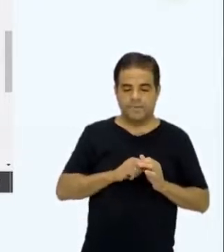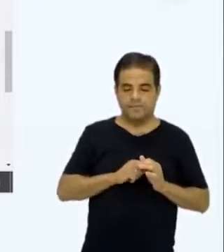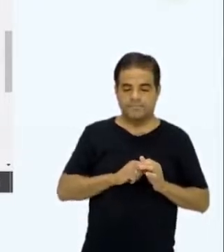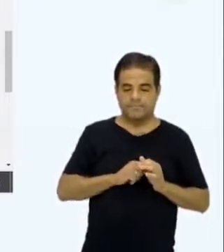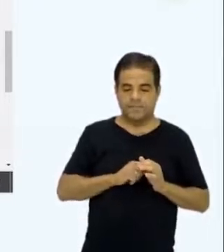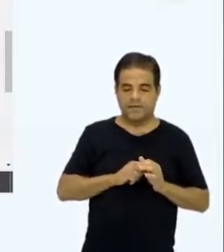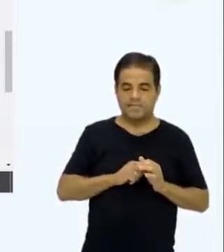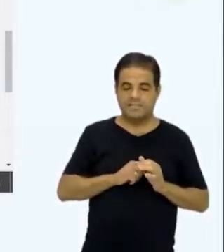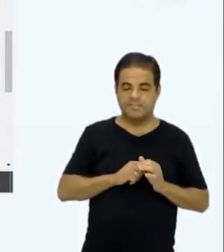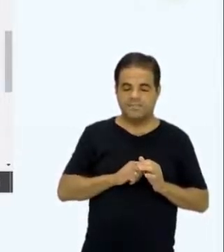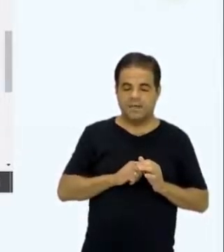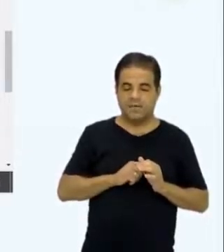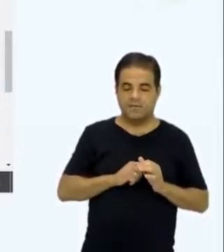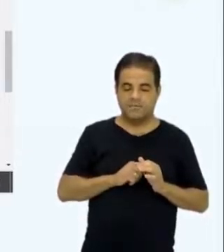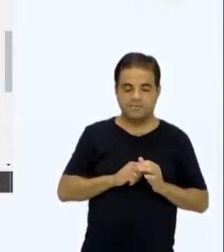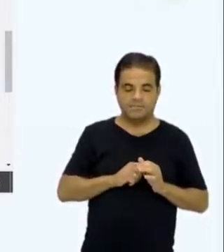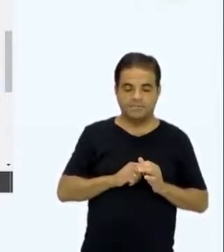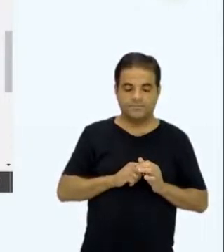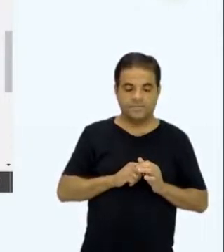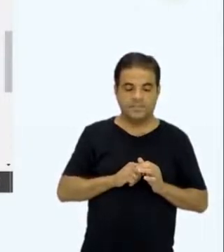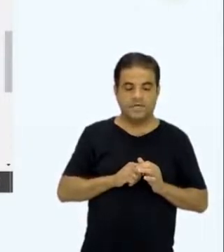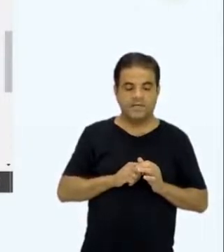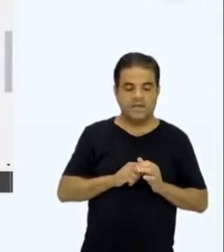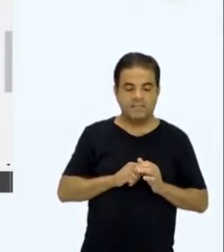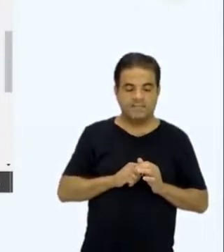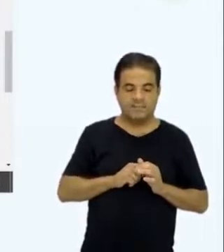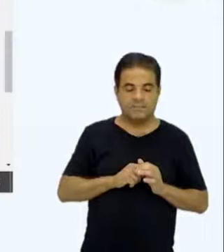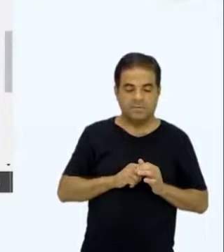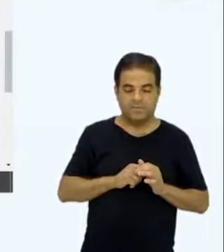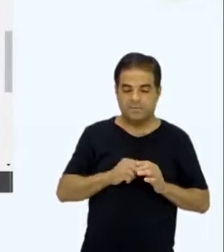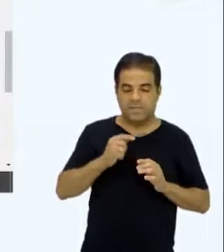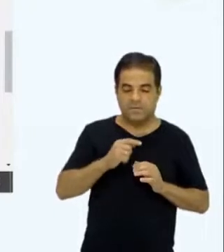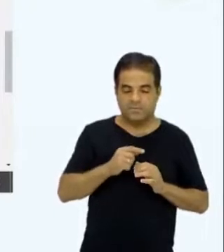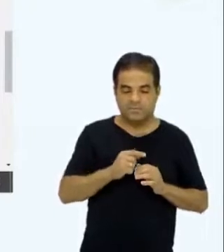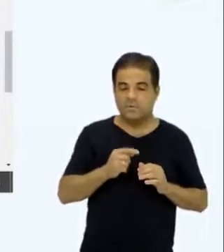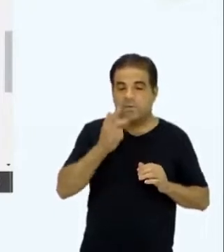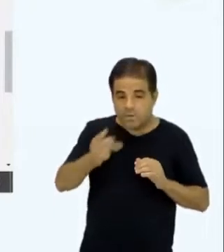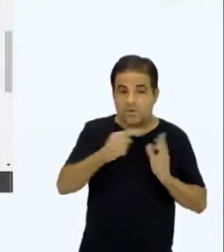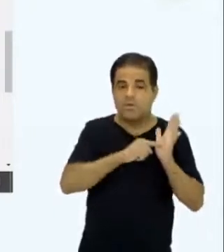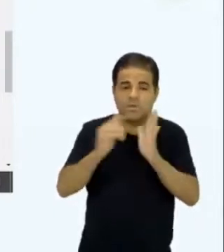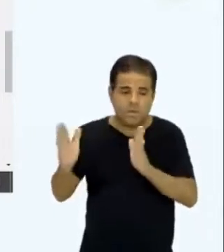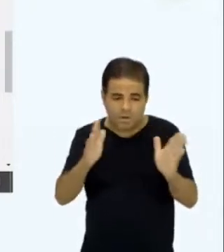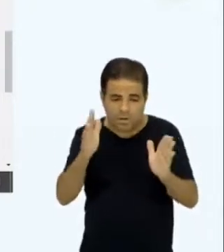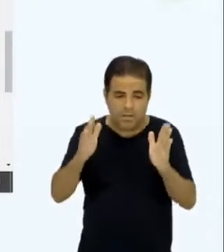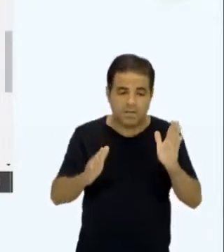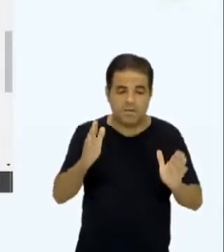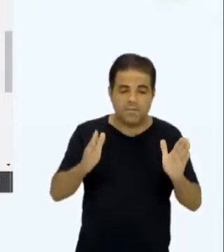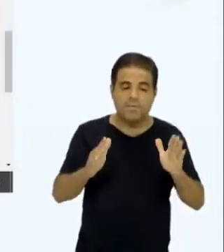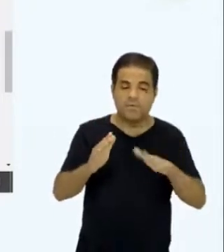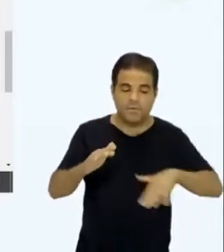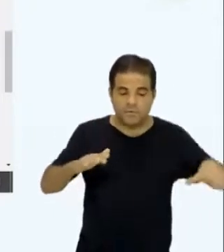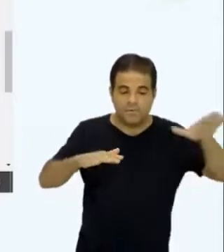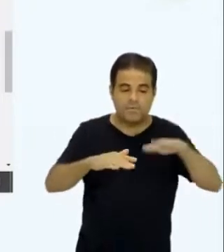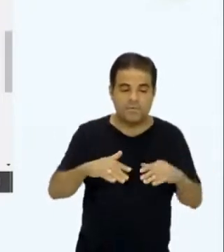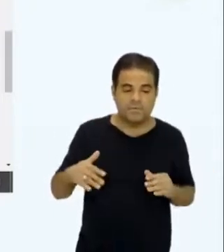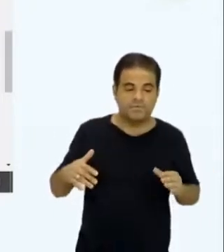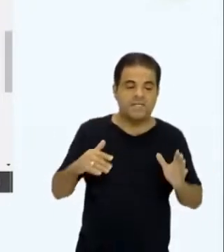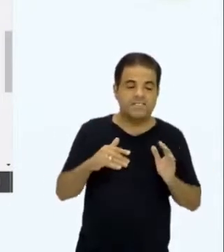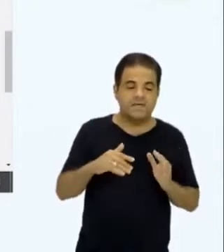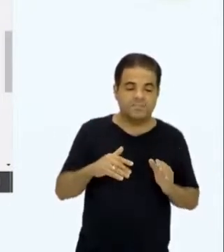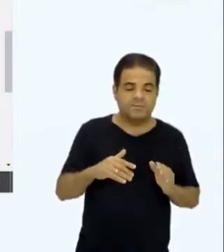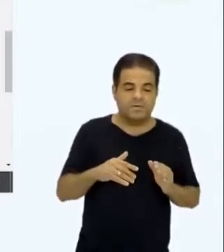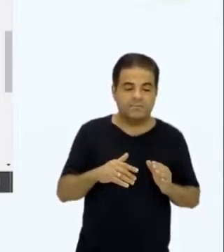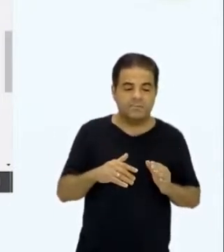Precisamos também alimentar a nossa placa para que ela passe energia dos 2 lados. Então, nós vamos pegar aqui um jumper preto e nós